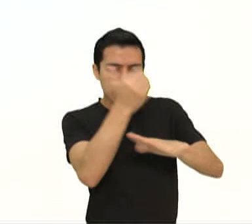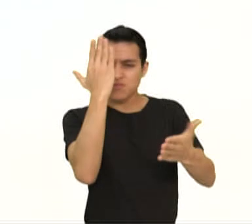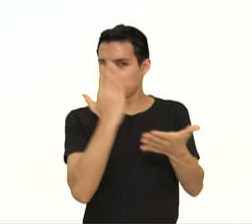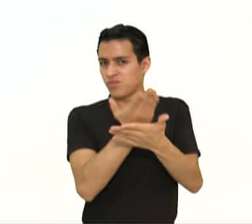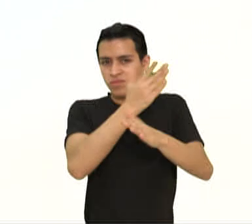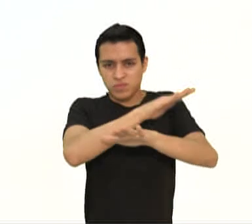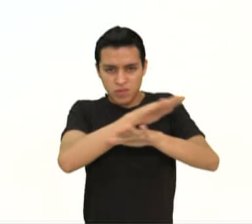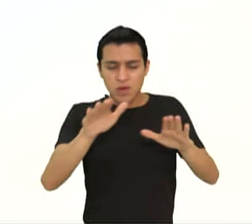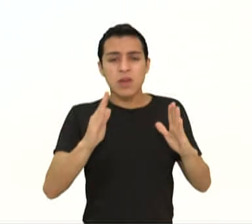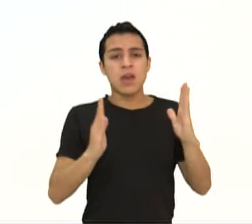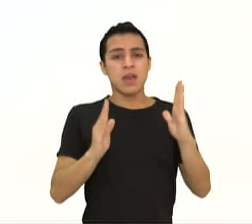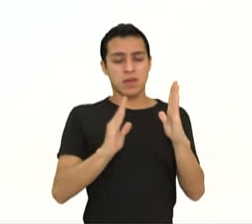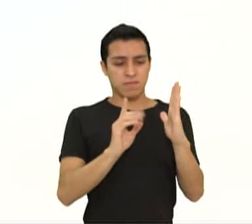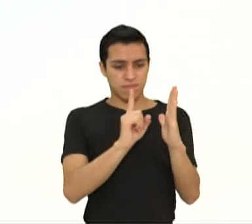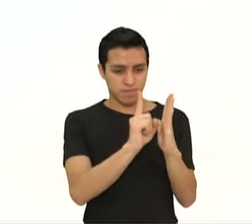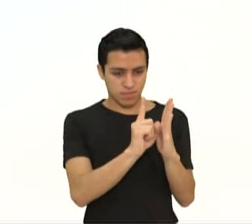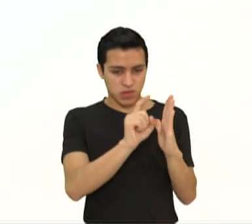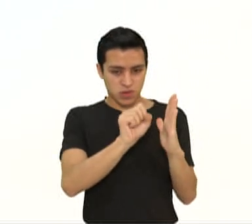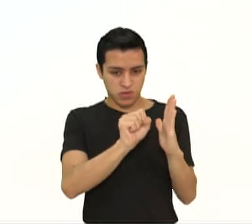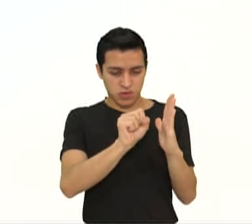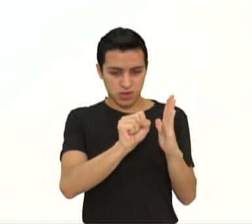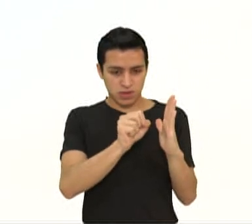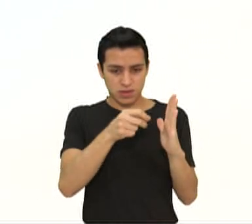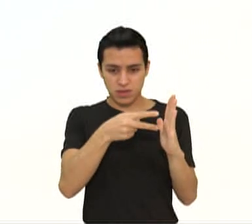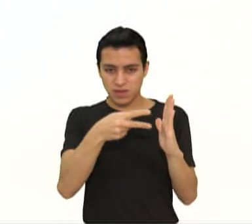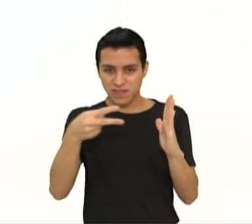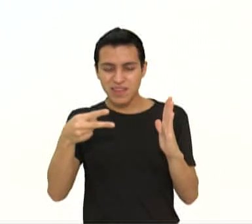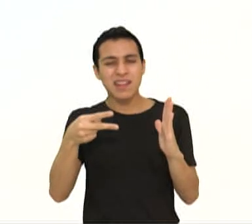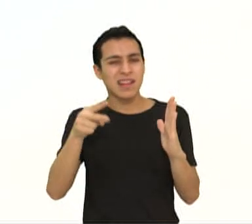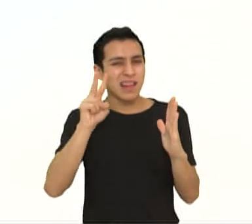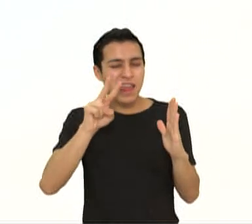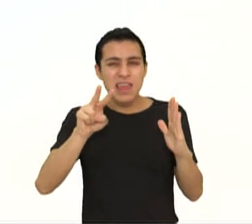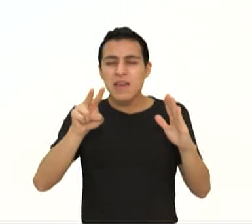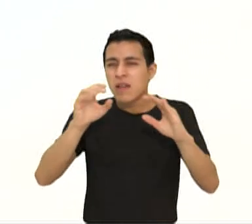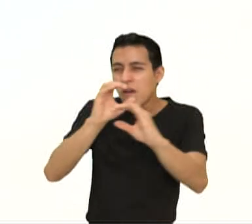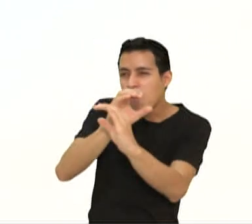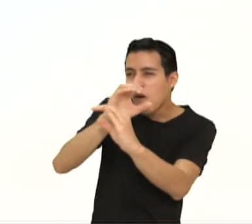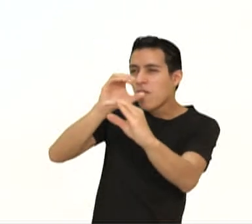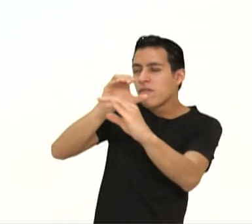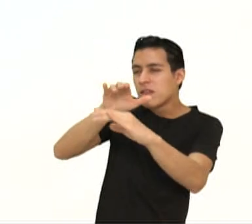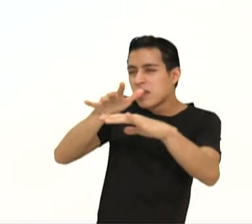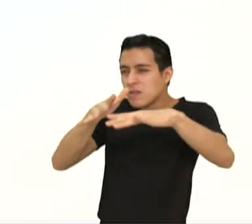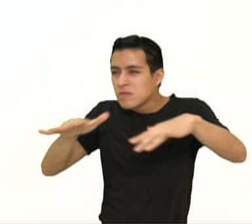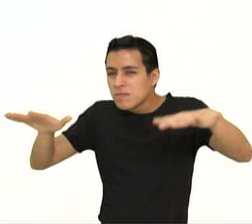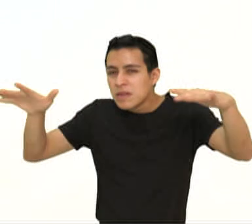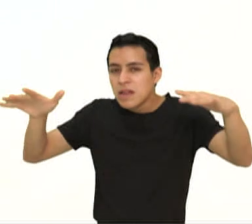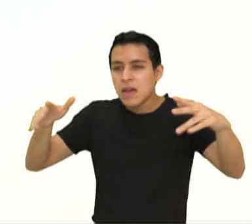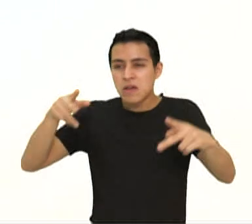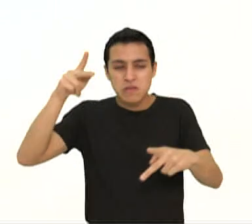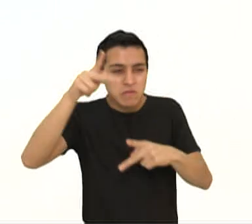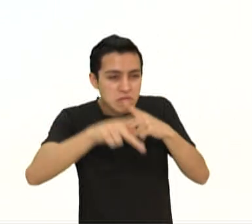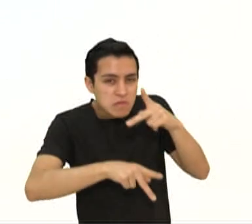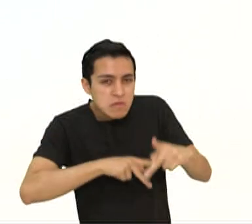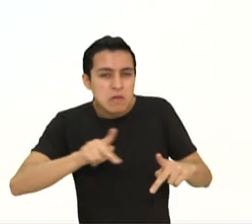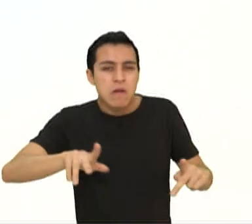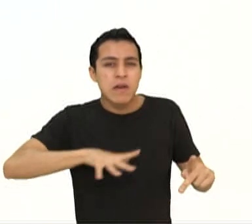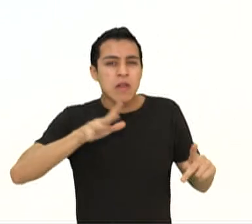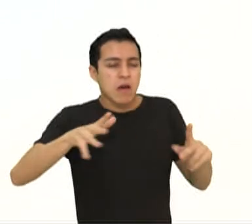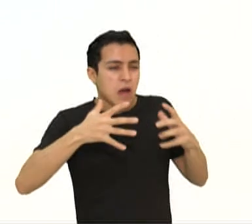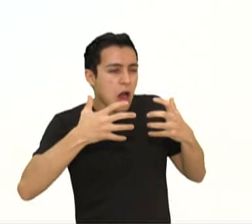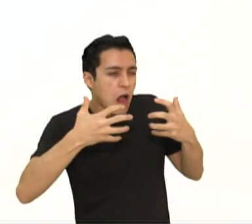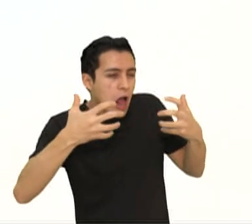em 1822, né? Ouviram do Ipiranga, as margens plácidas de um povo heróico, o brado